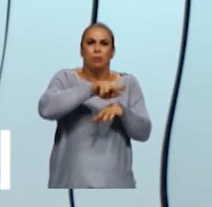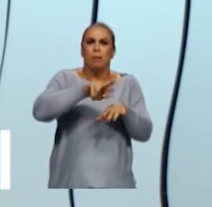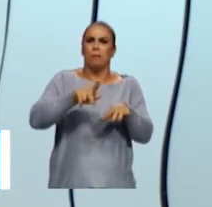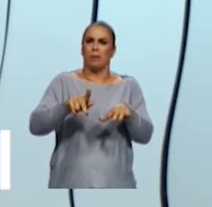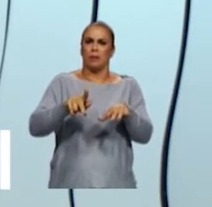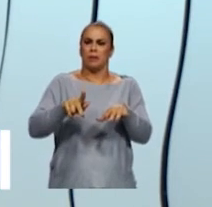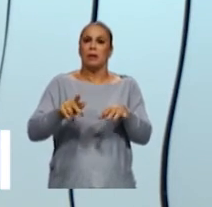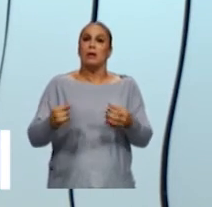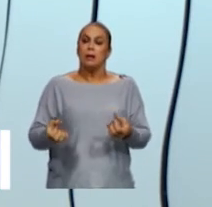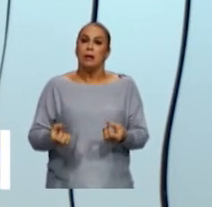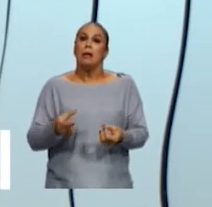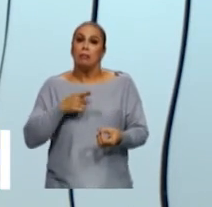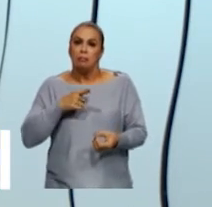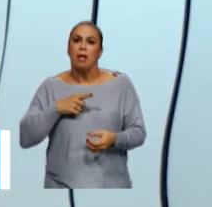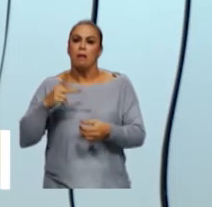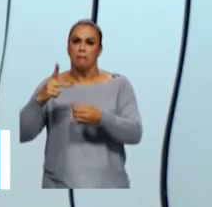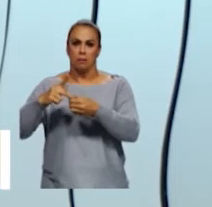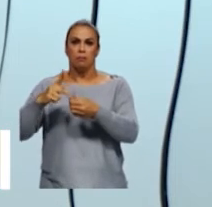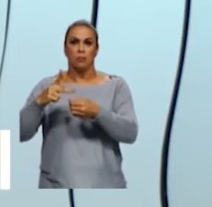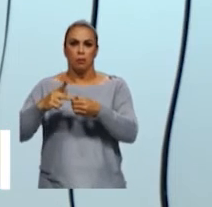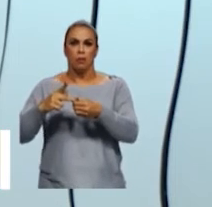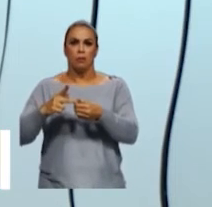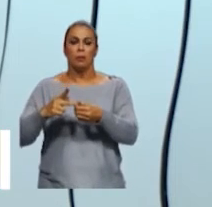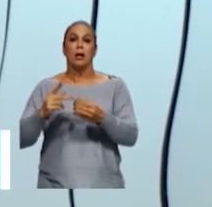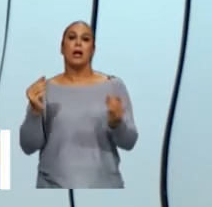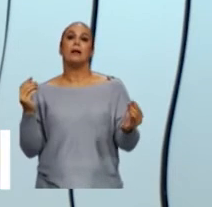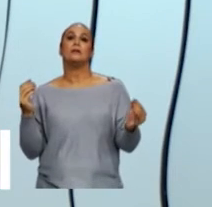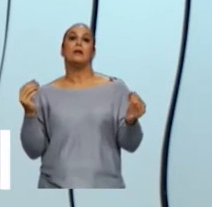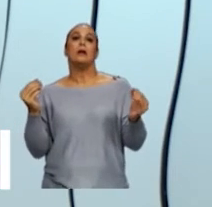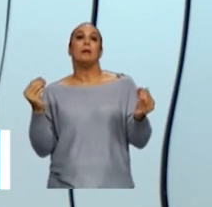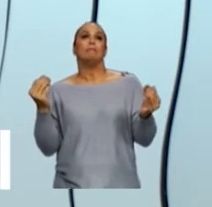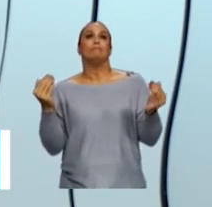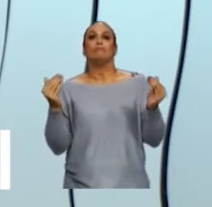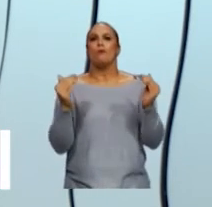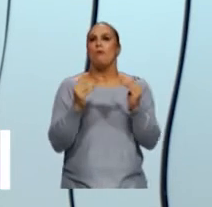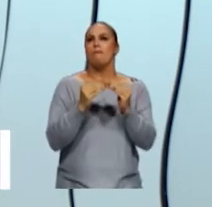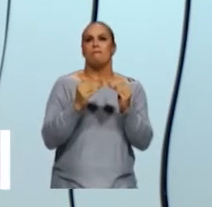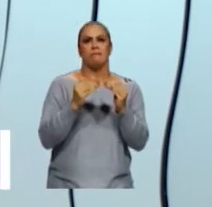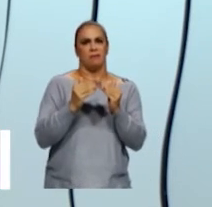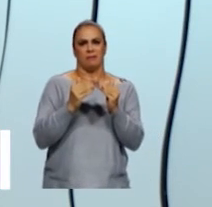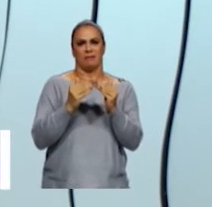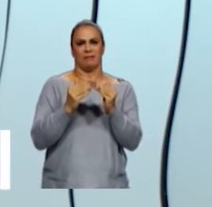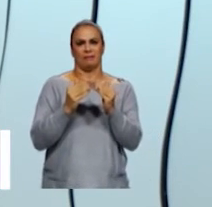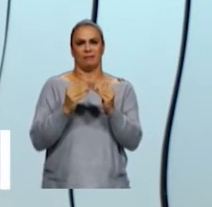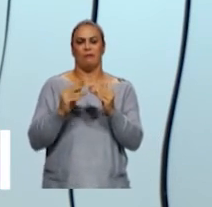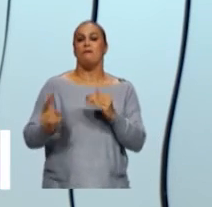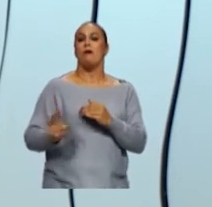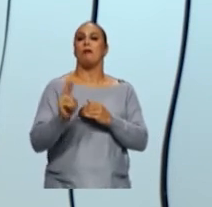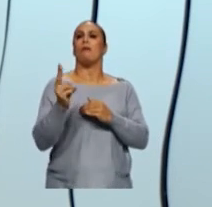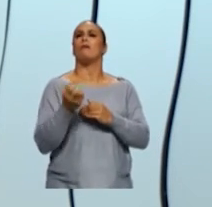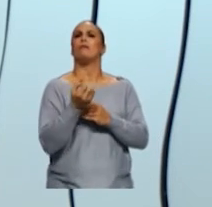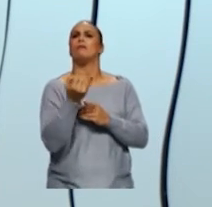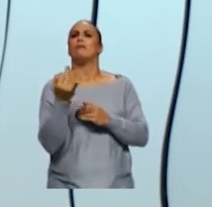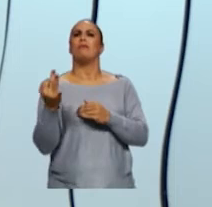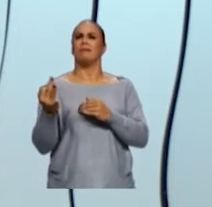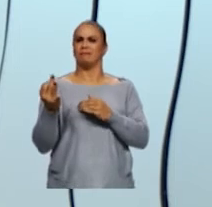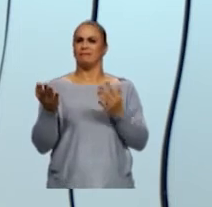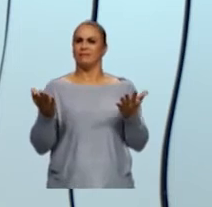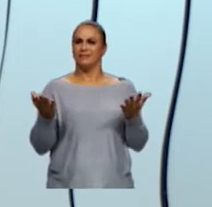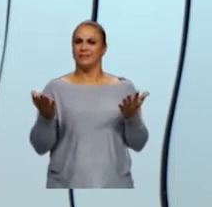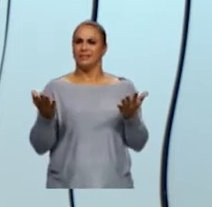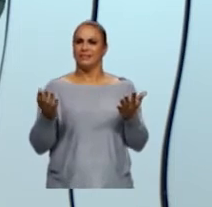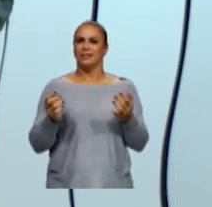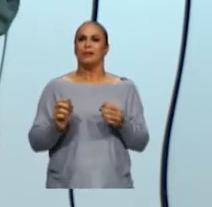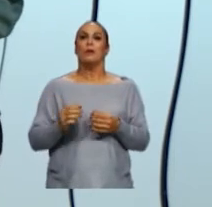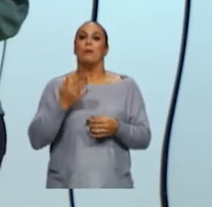fazem o valor do barril aí do desejo, né? É um grupo de pessoas, de países que